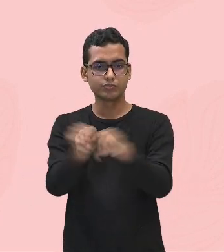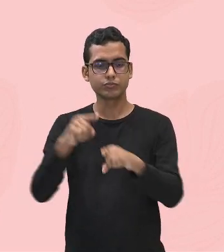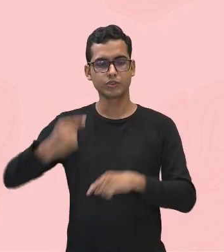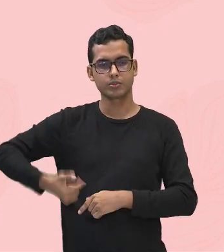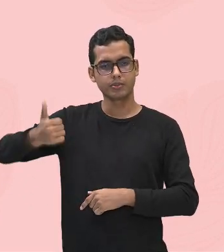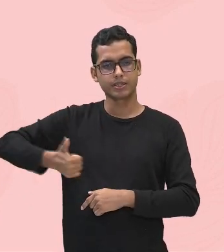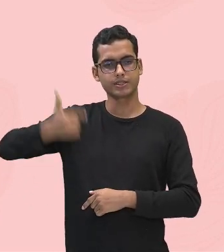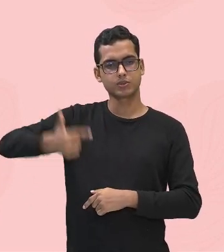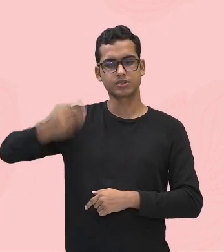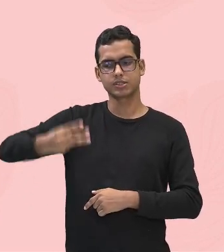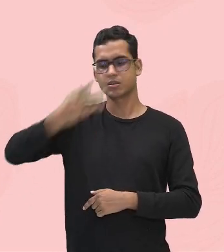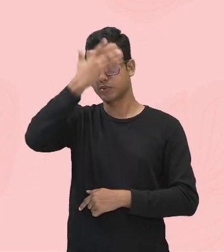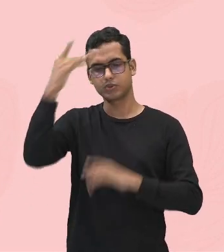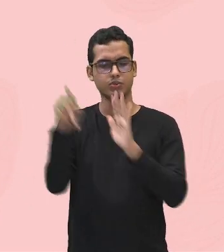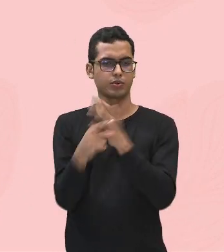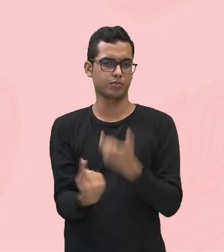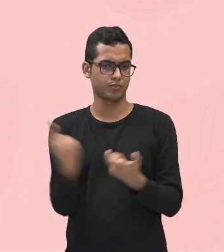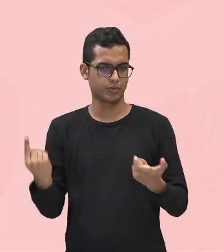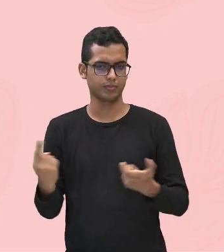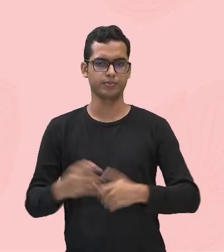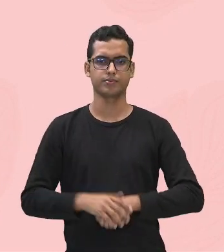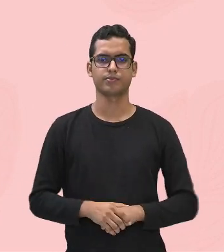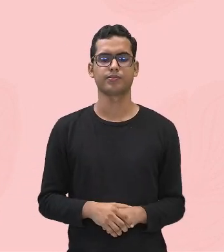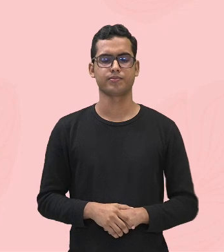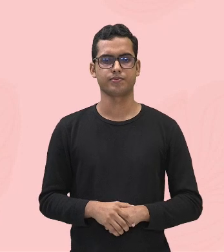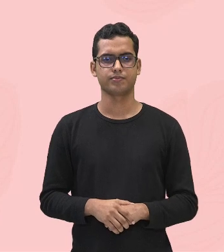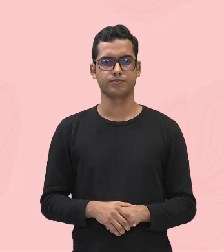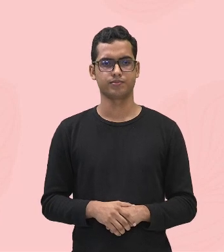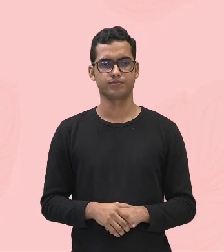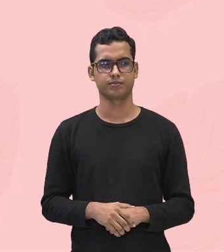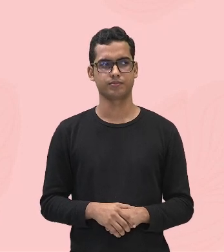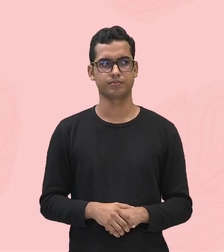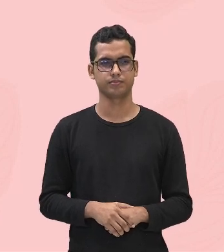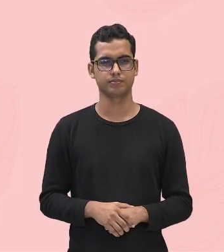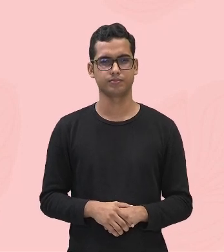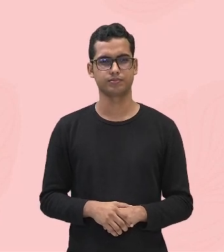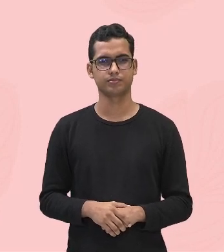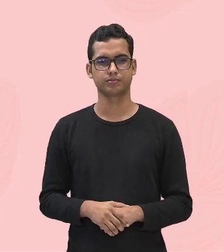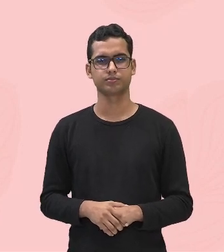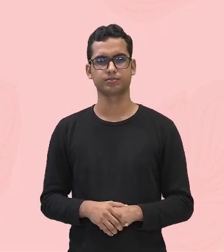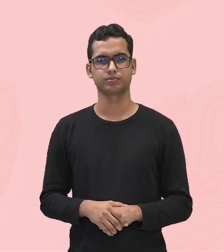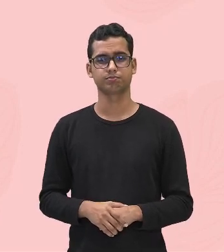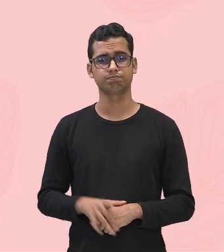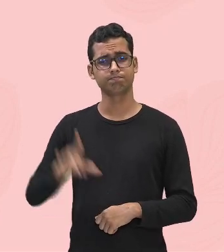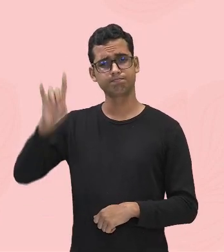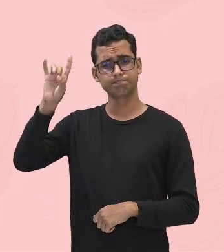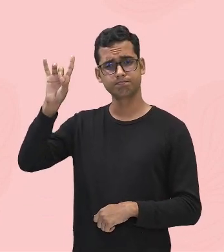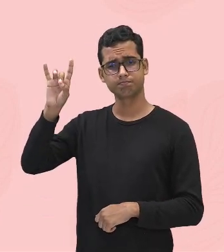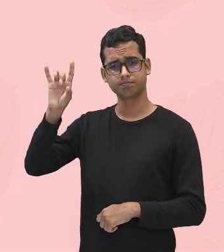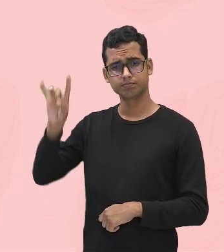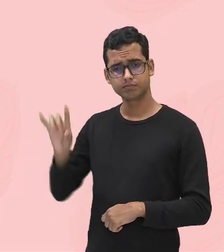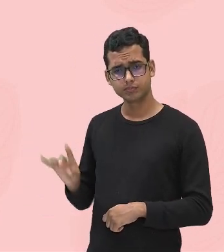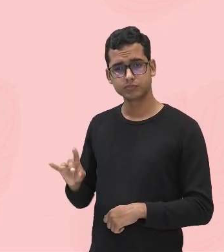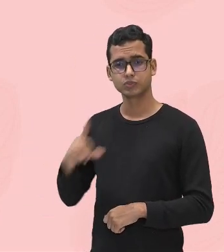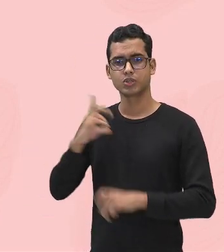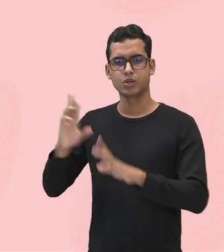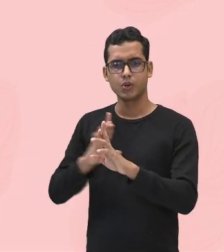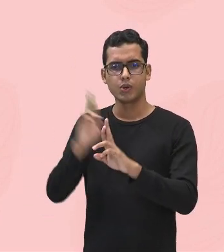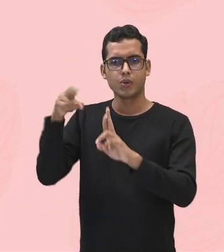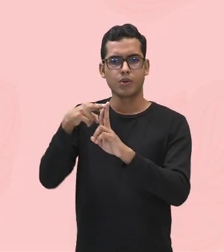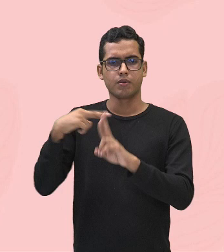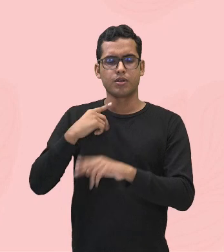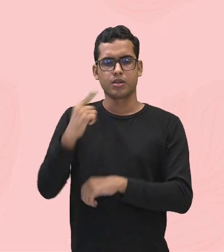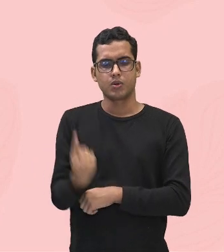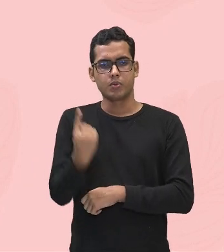terceira pessoas do plural. Então, cada um faz referência a uma